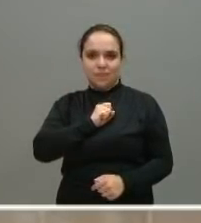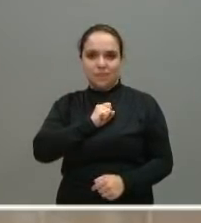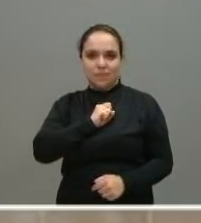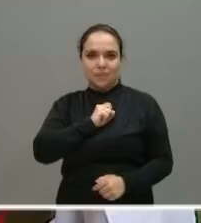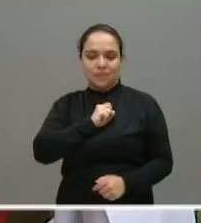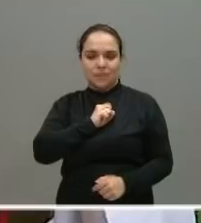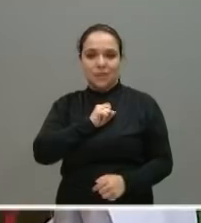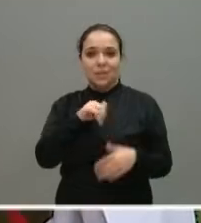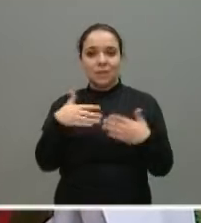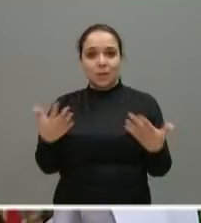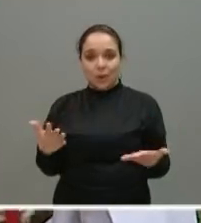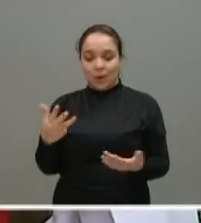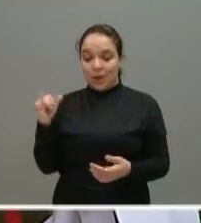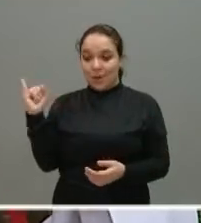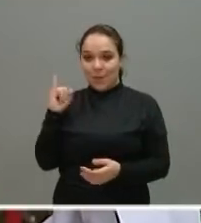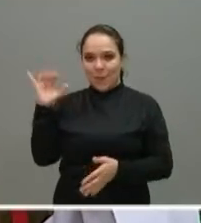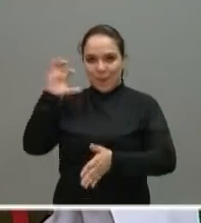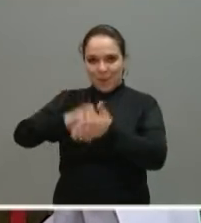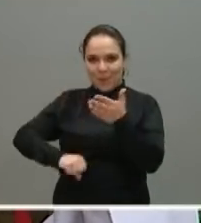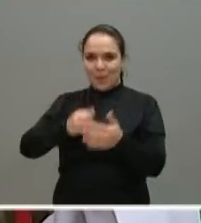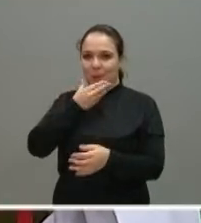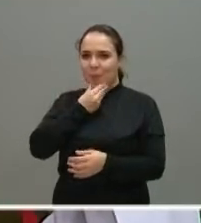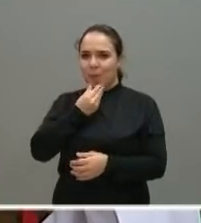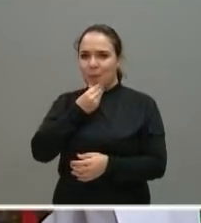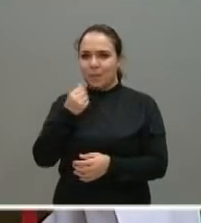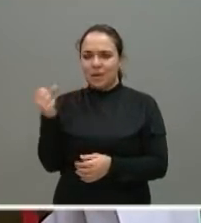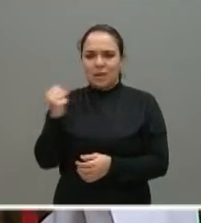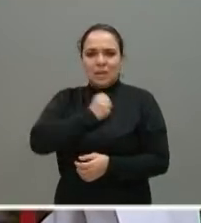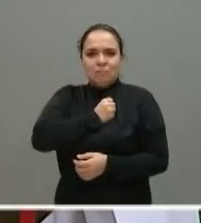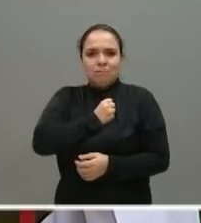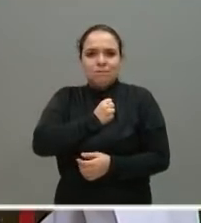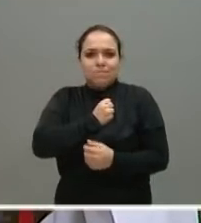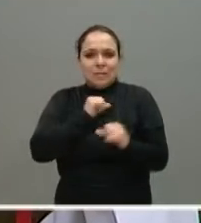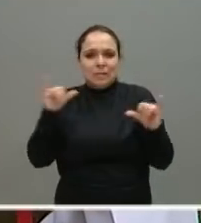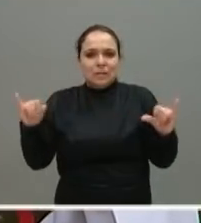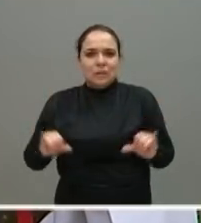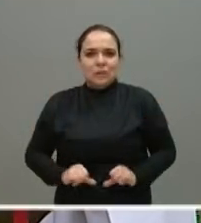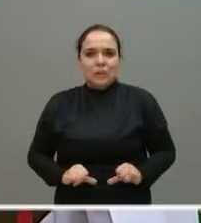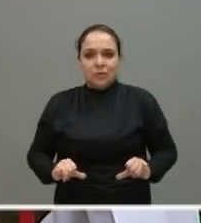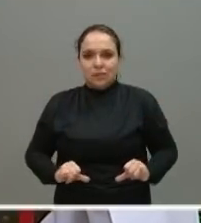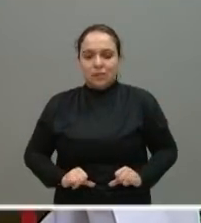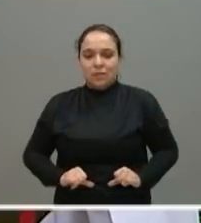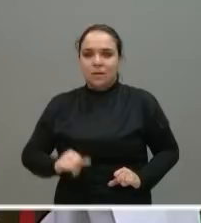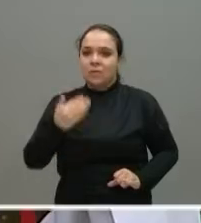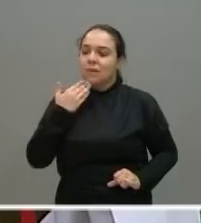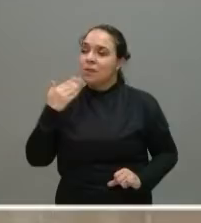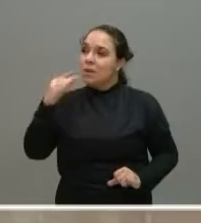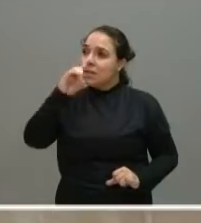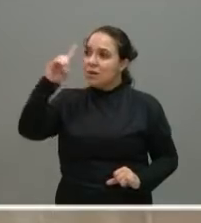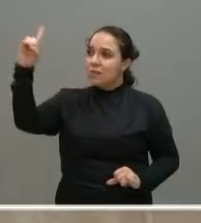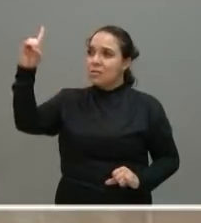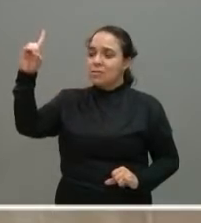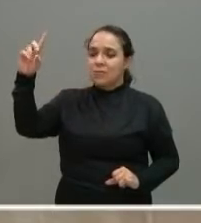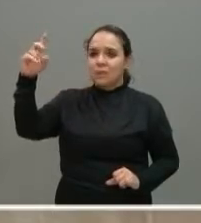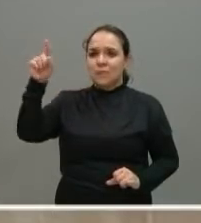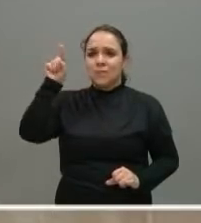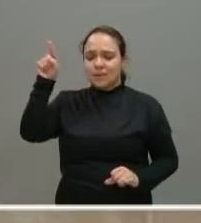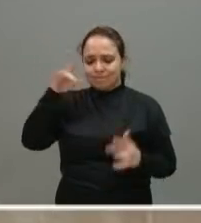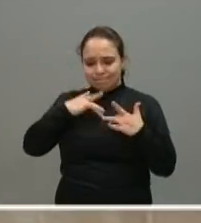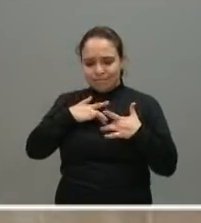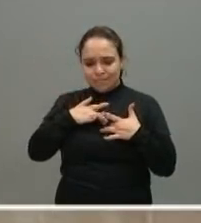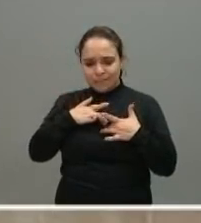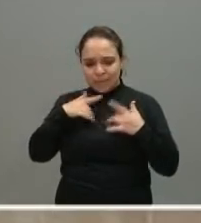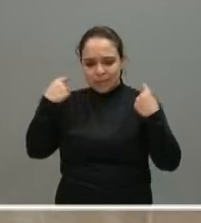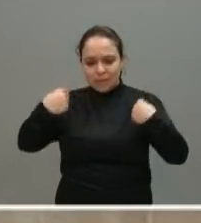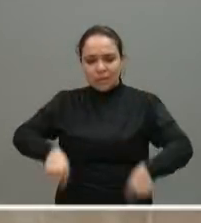O cobrador de impostos batia no peito e dizia, meu Deus, tende piedade